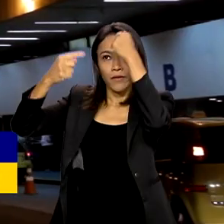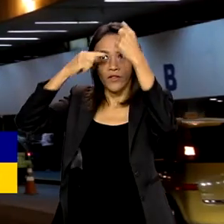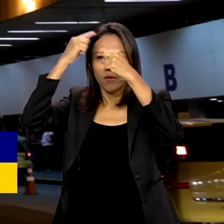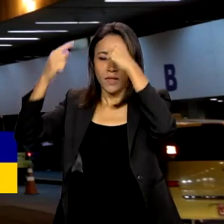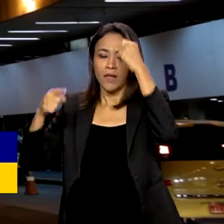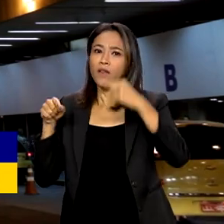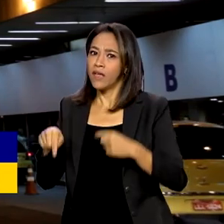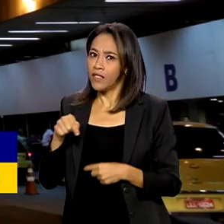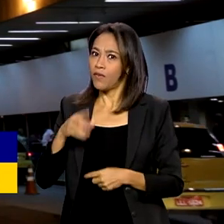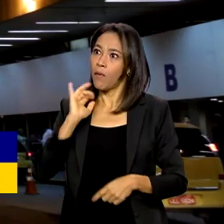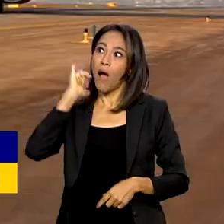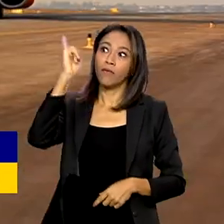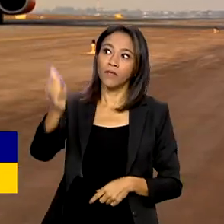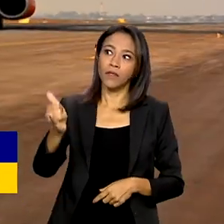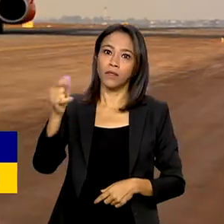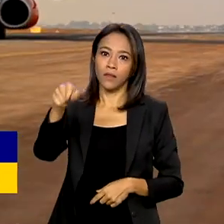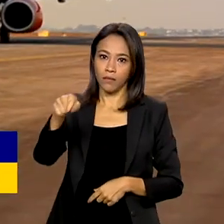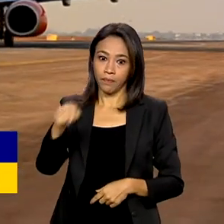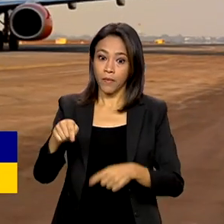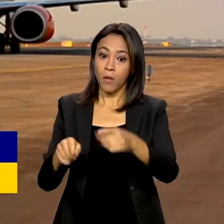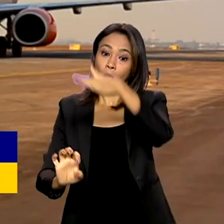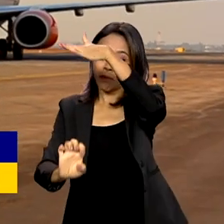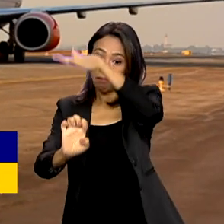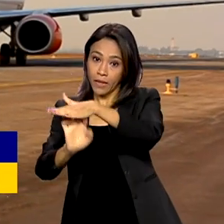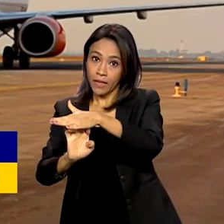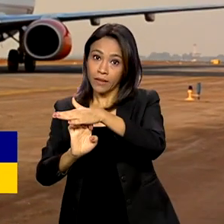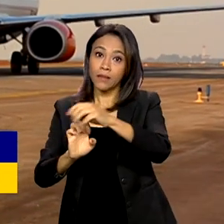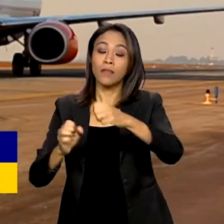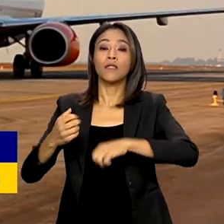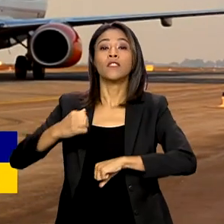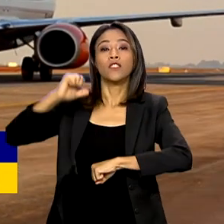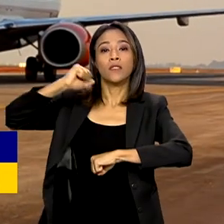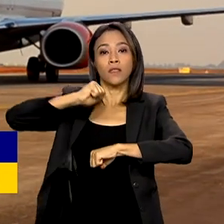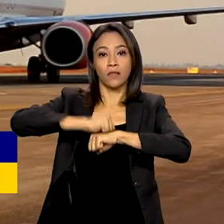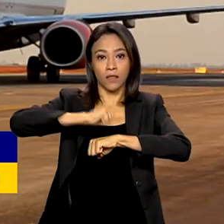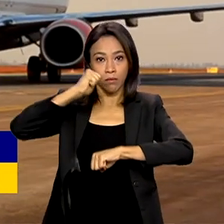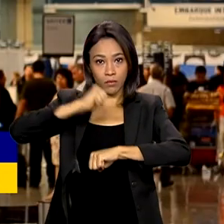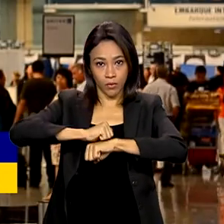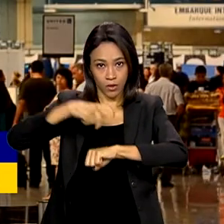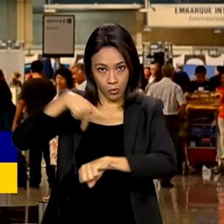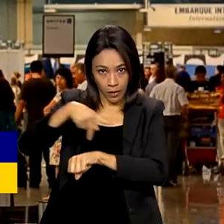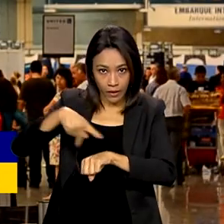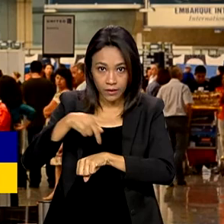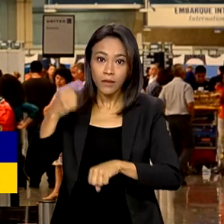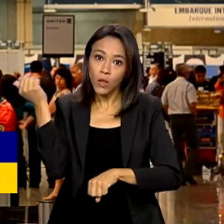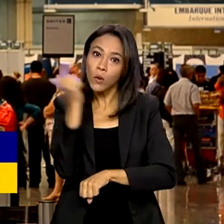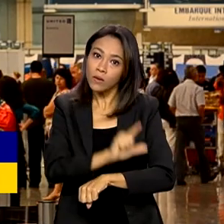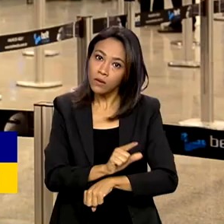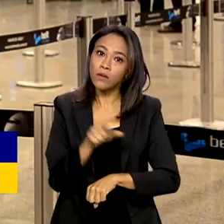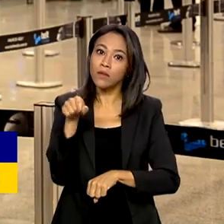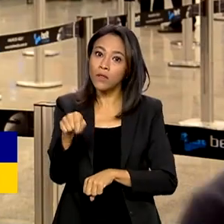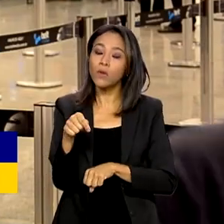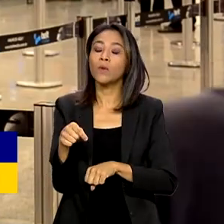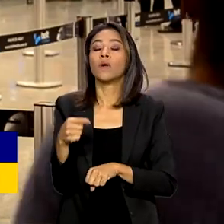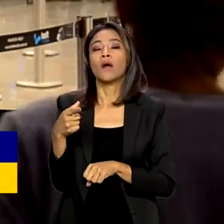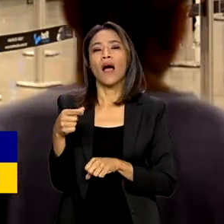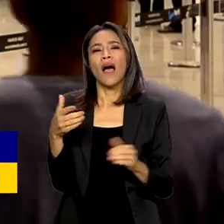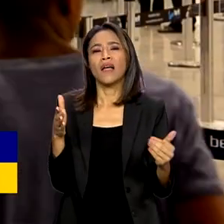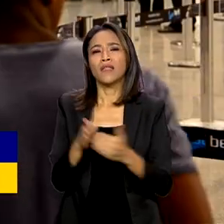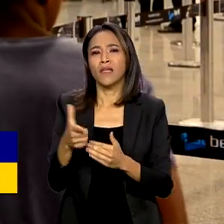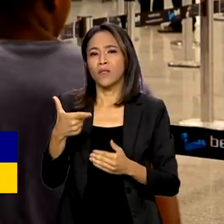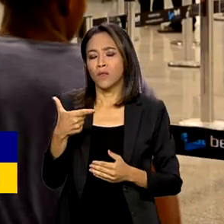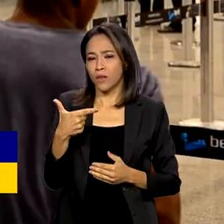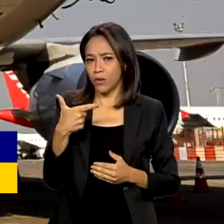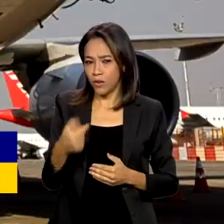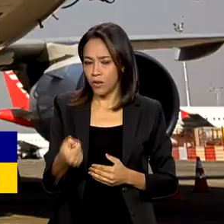um recado para a Changi, empresa de Singapura que ganhou a concessão do Galeão até 2039, mas quer